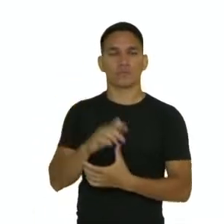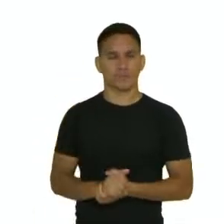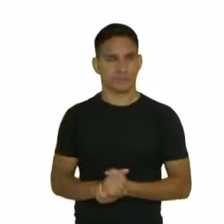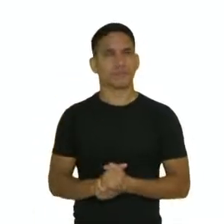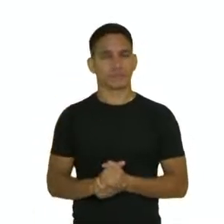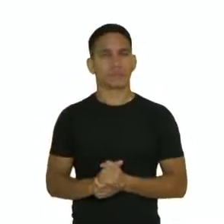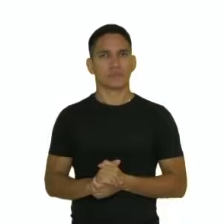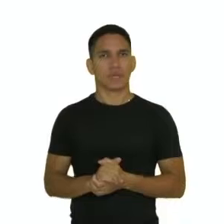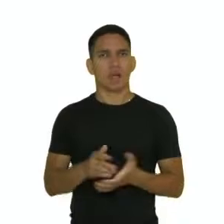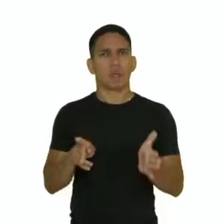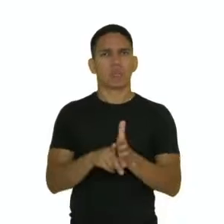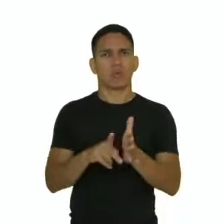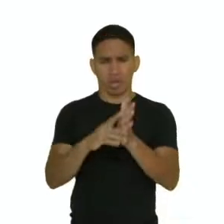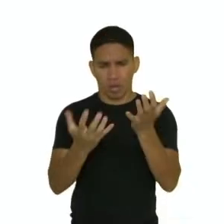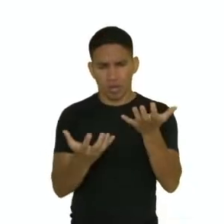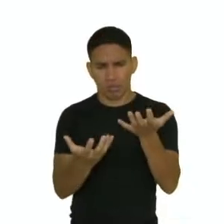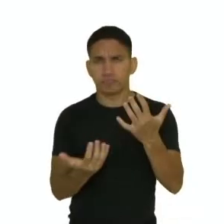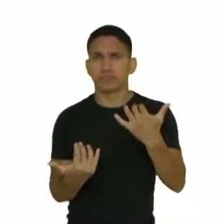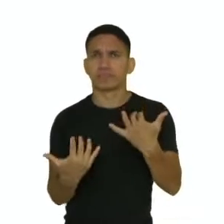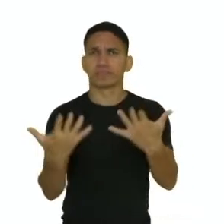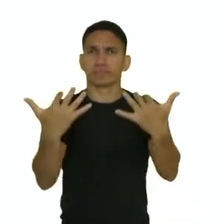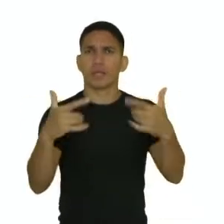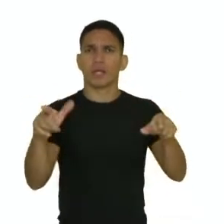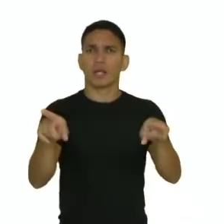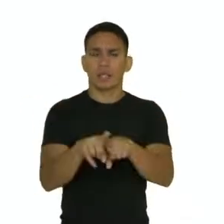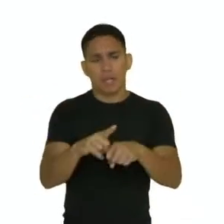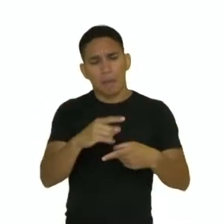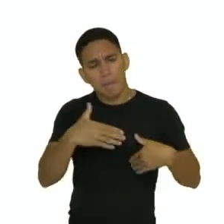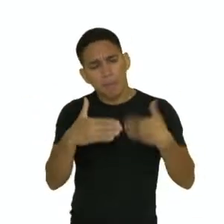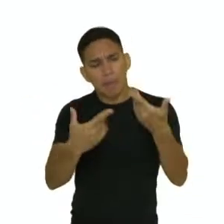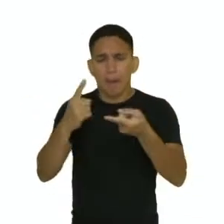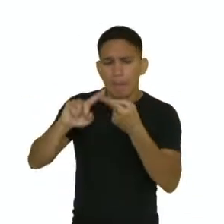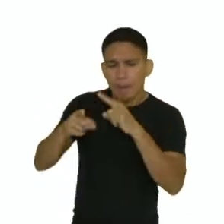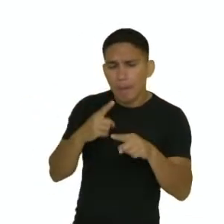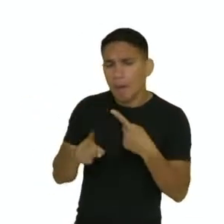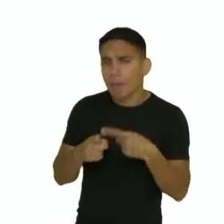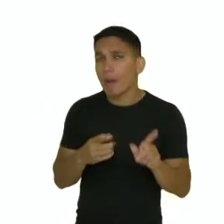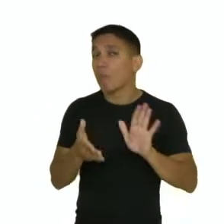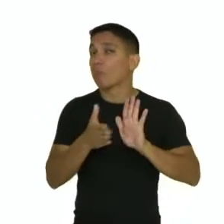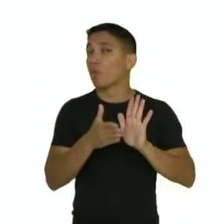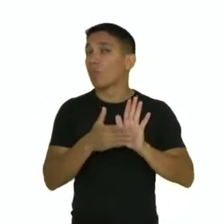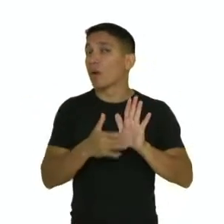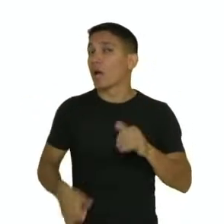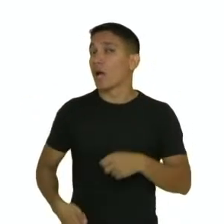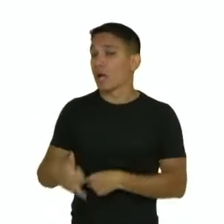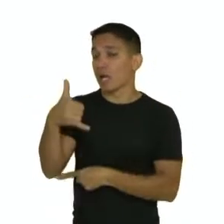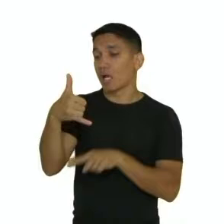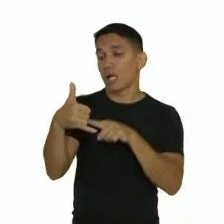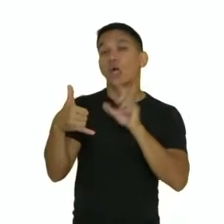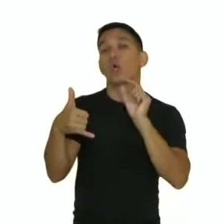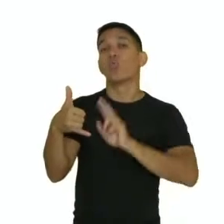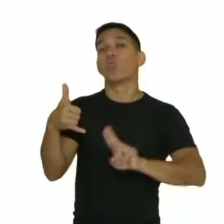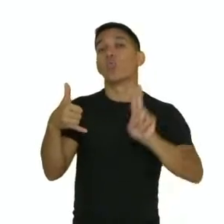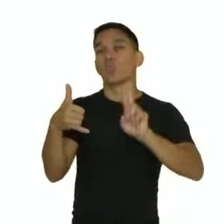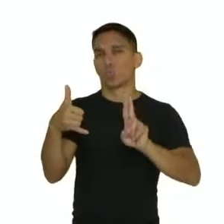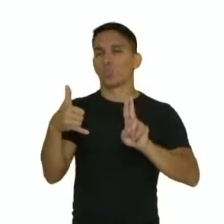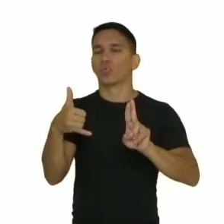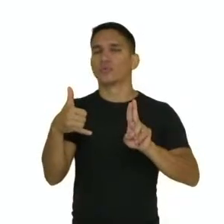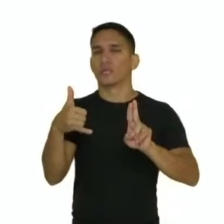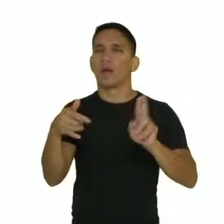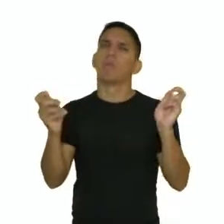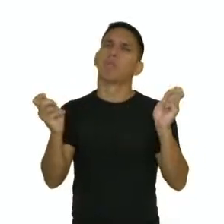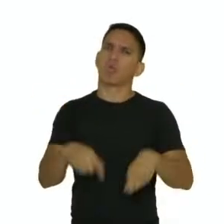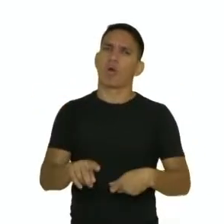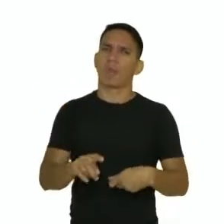Legislativa, proposta prevê que aparelhos sejam usados para fins educativos. Professores defendem iniciativa,